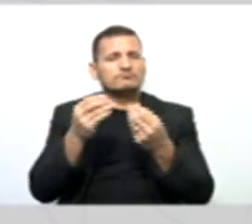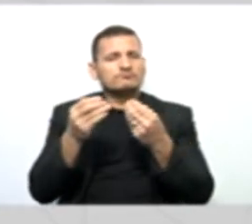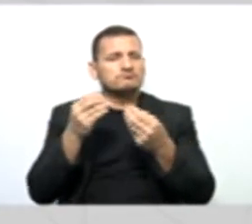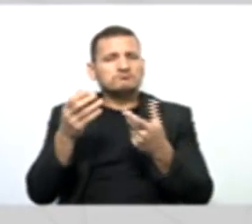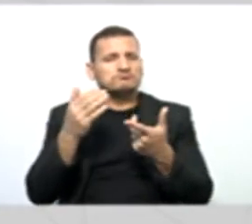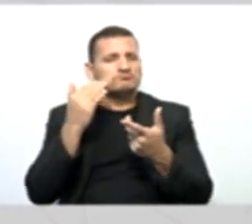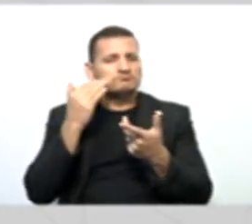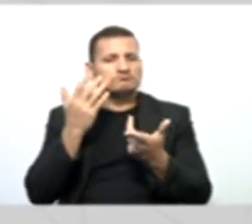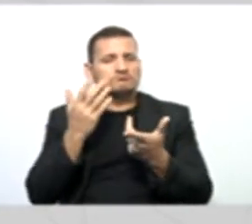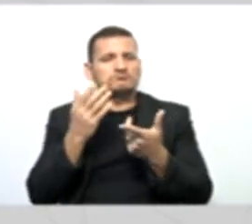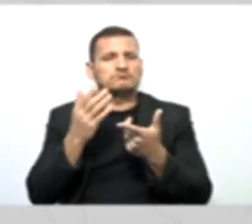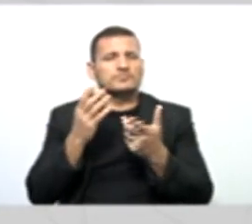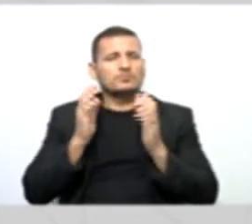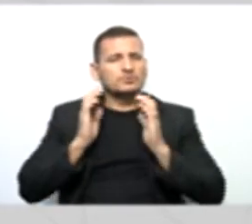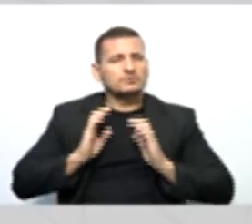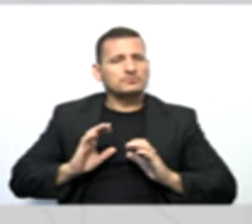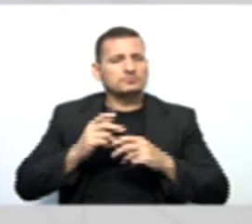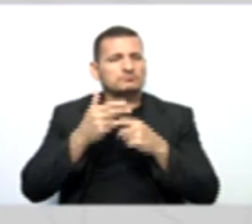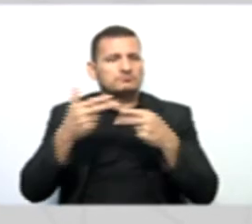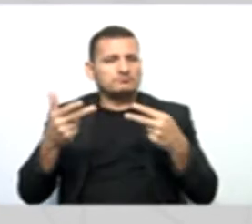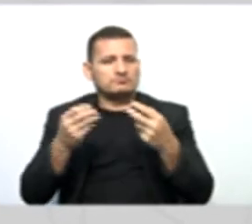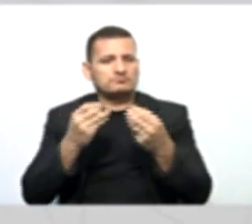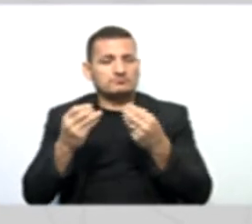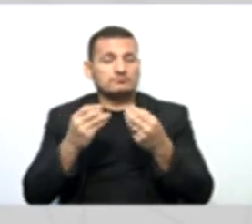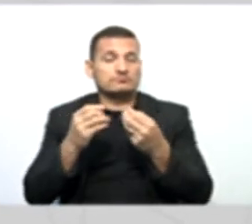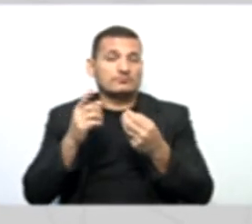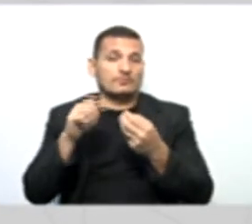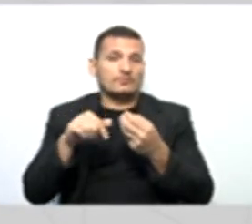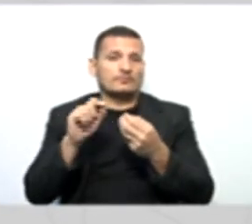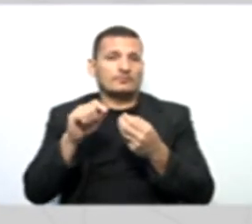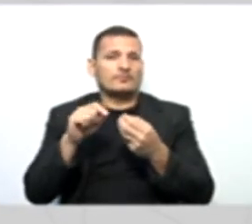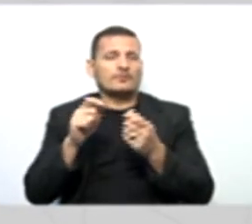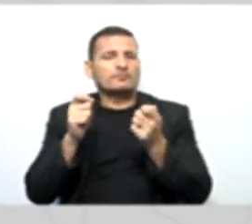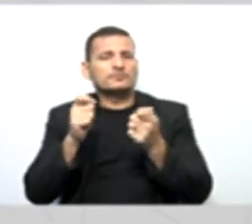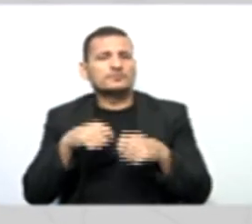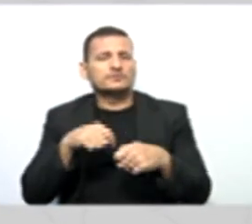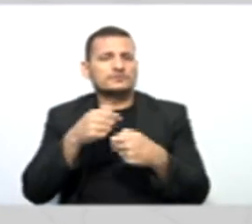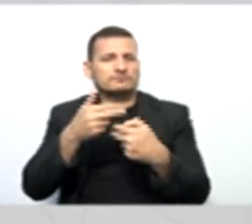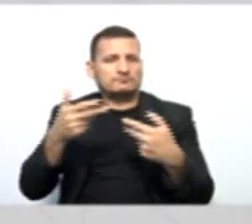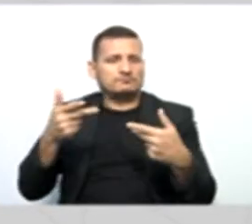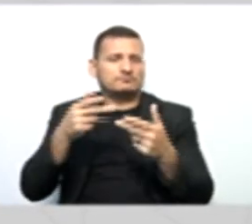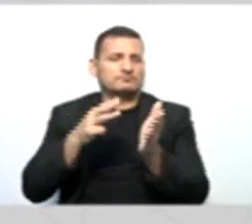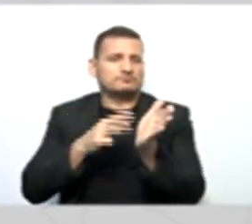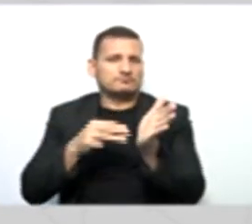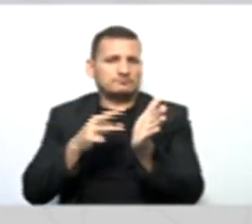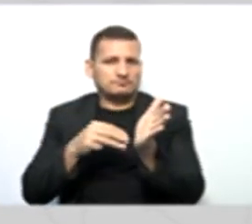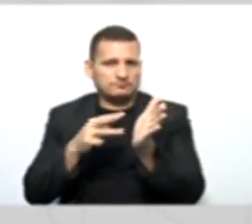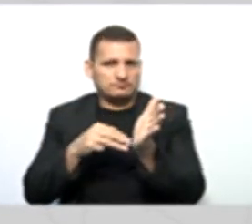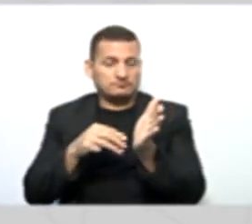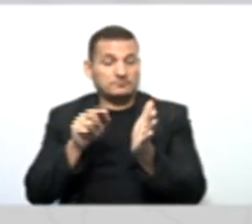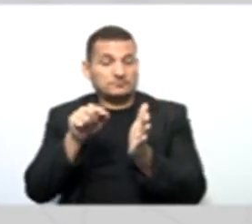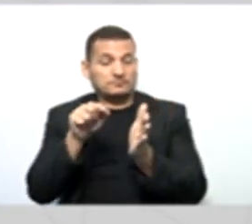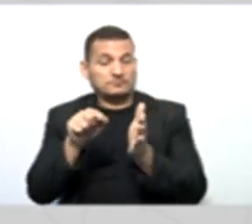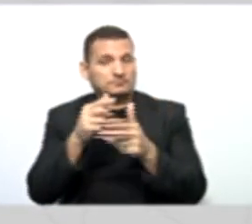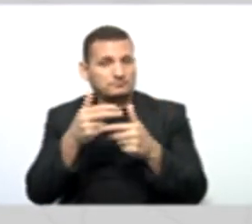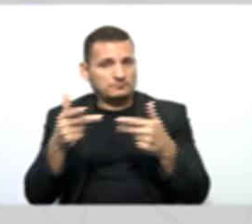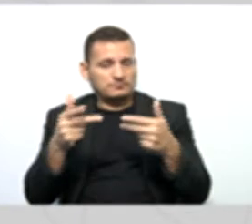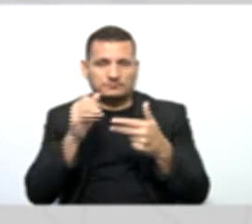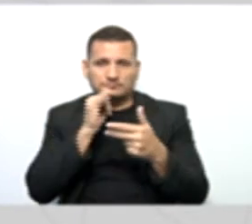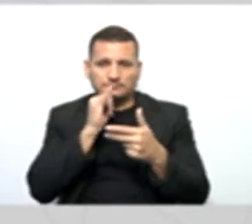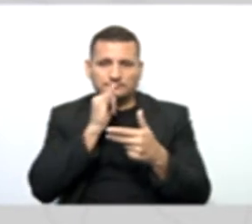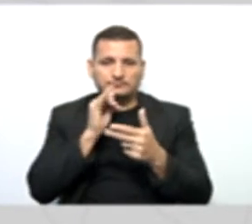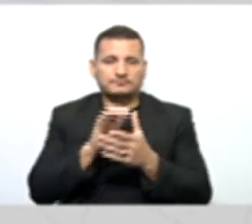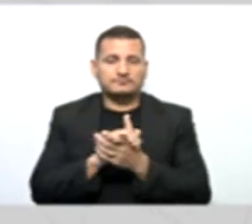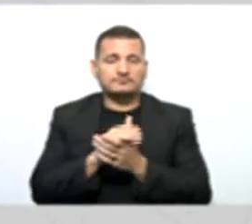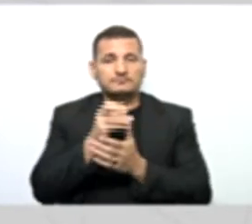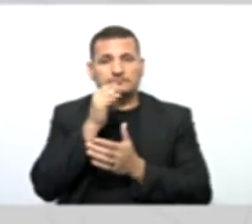professor? O comportamento de um objeto se refere ao conjunto de possíveis ações sobre o objeto criado. Por exemplo,